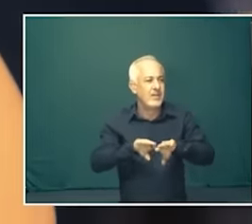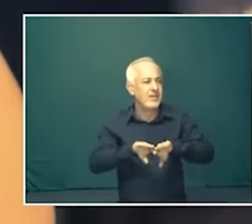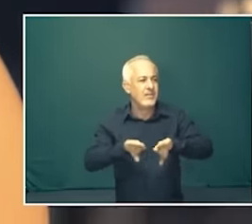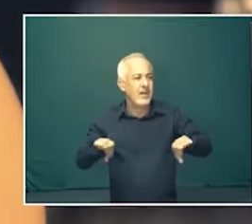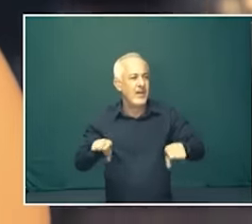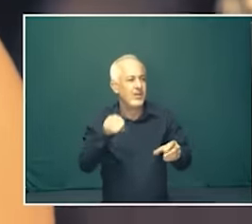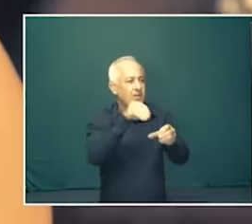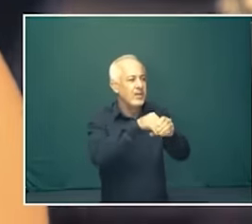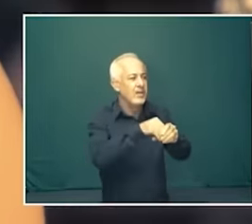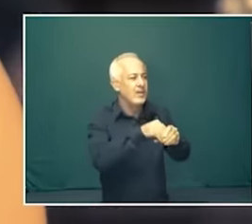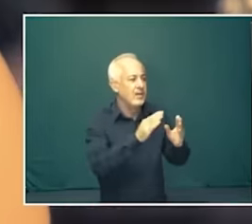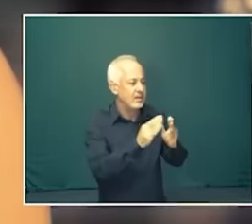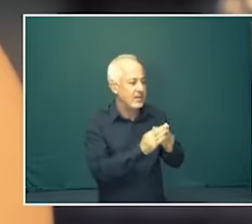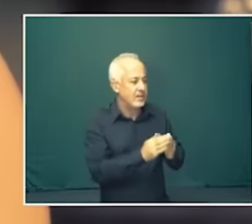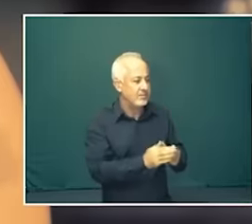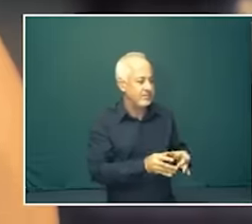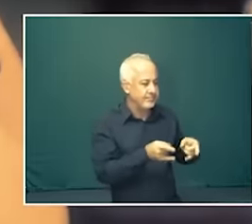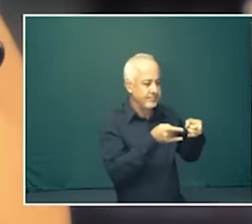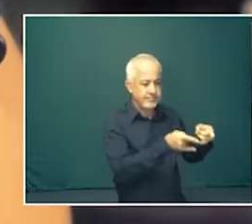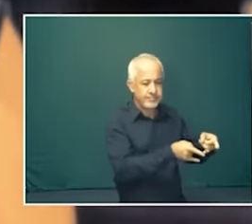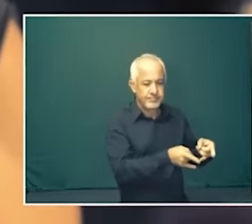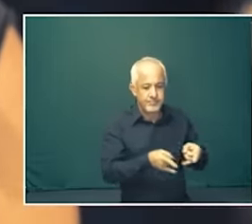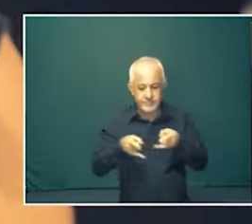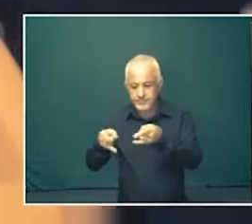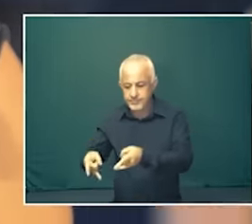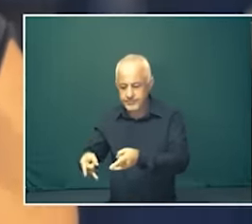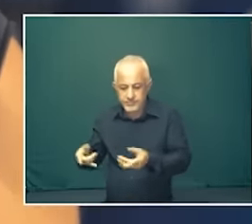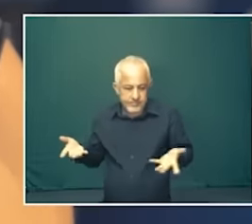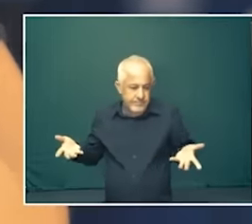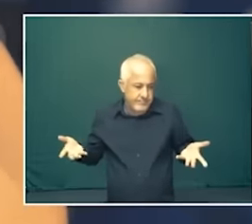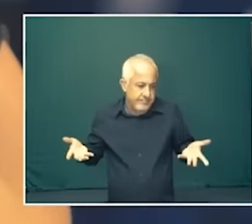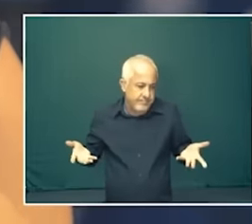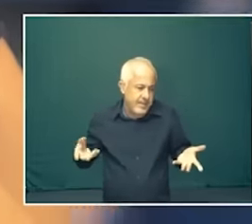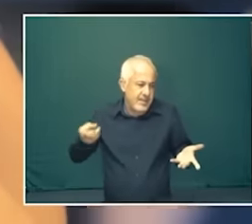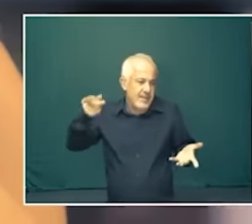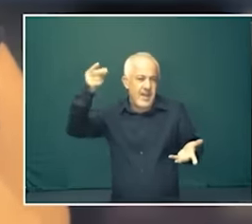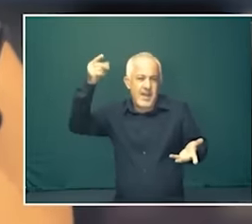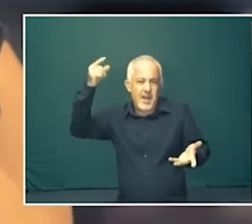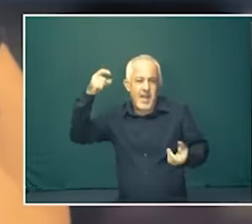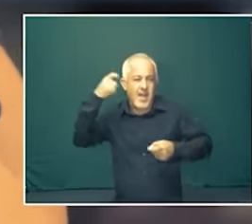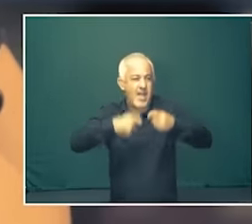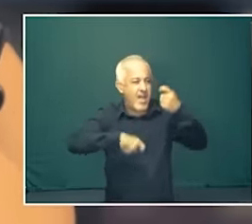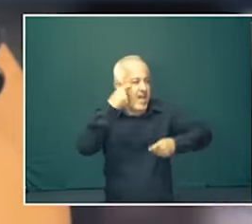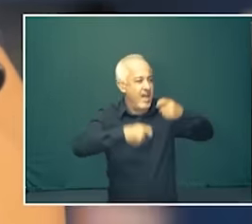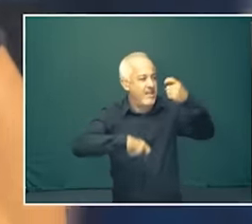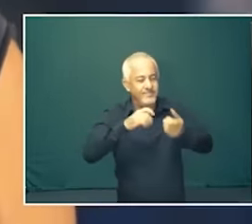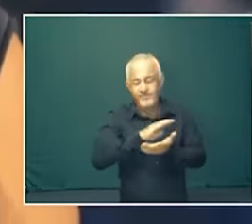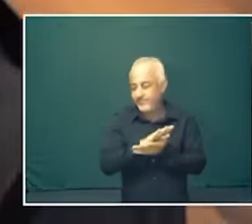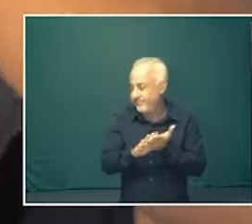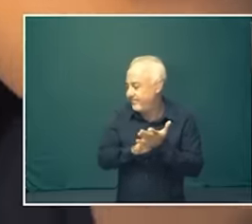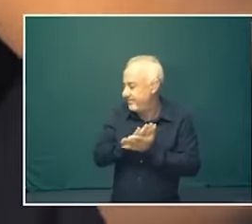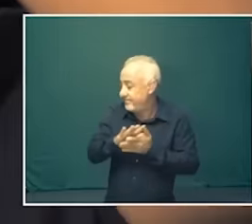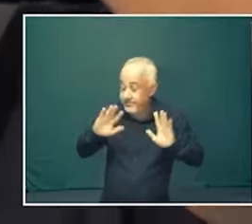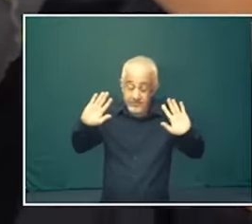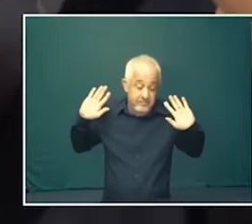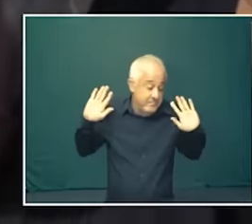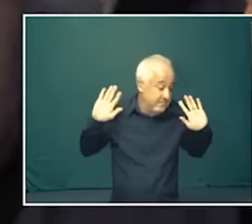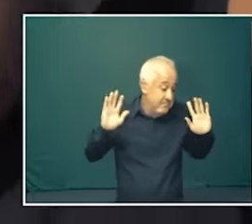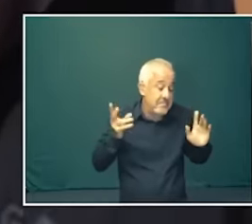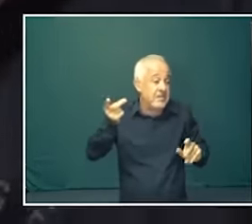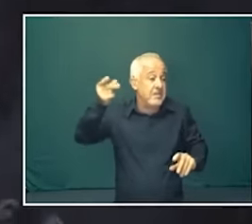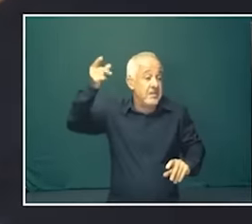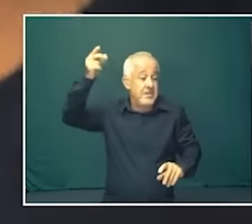você dormindo, cada um pro lado. Faz tempo que a gente já nem faz amor. Faz